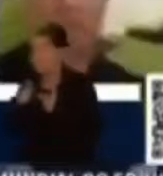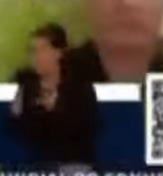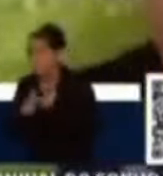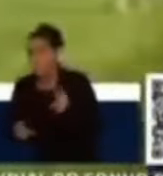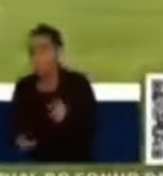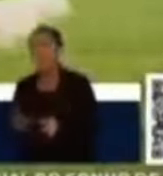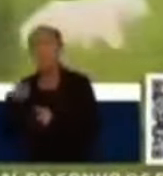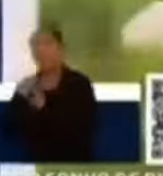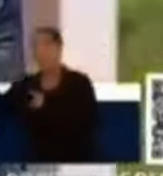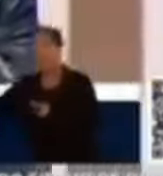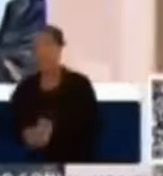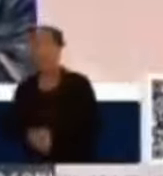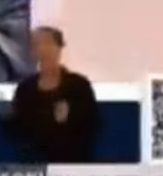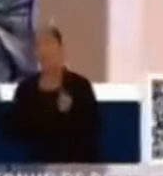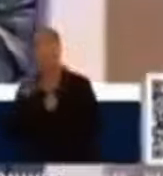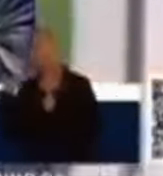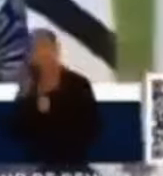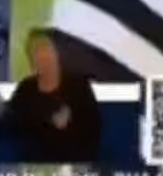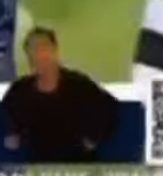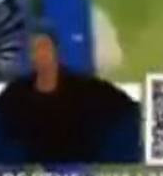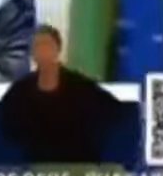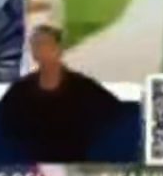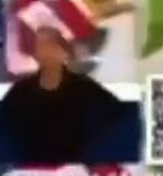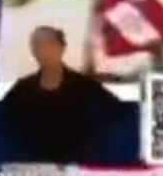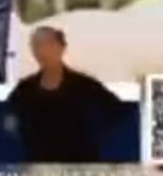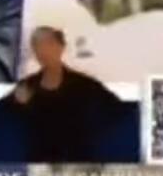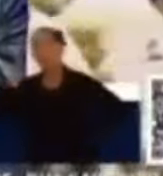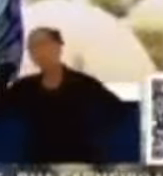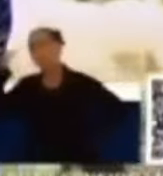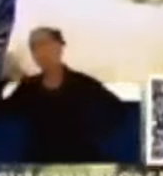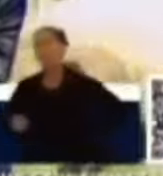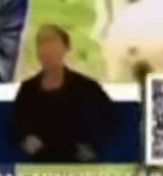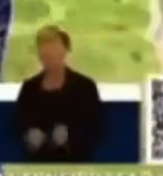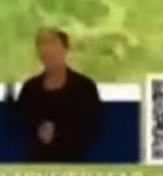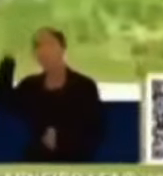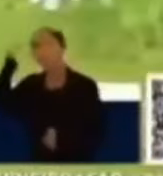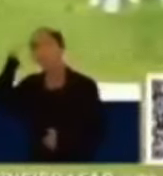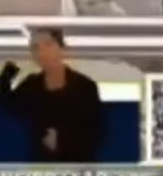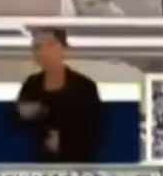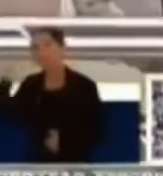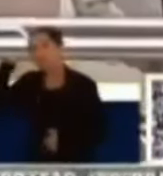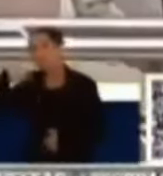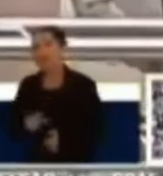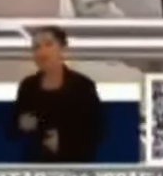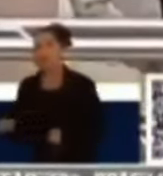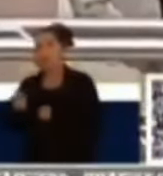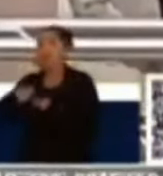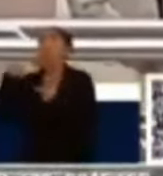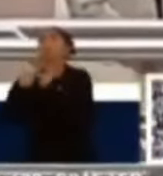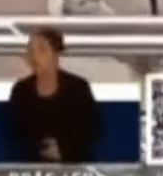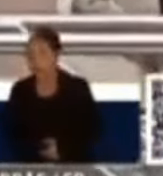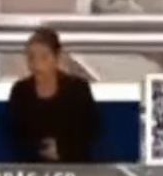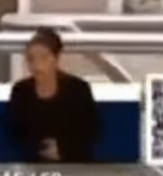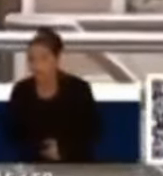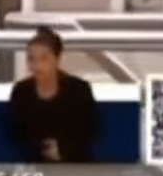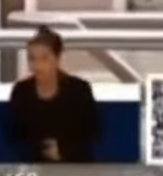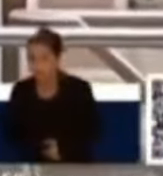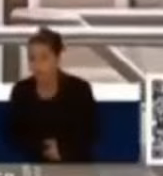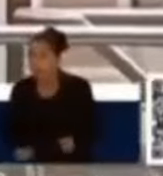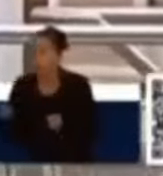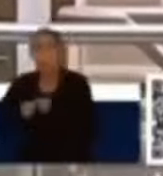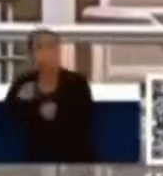ele lascou a lenha, como a gente diz no interior, e falou várias coisas. Eu quero colocar o vídeo aqui na íntegra e aí eu